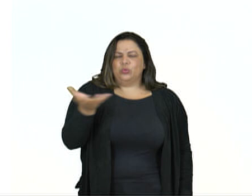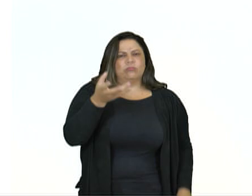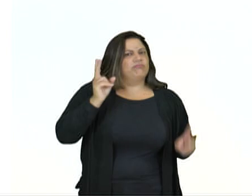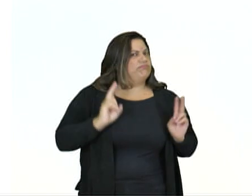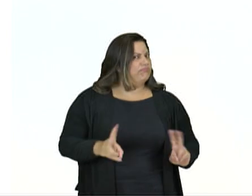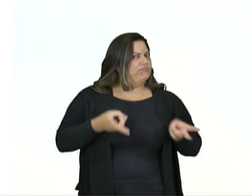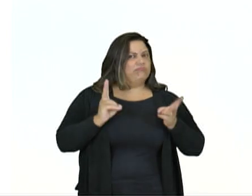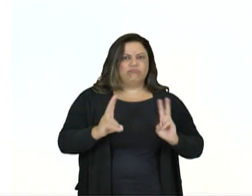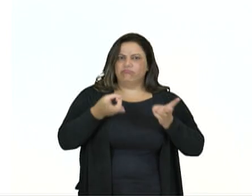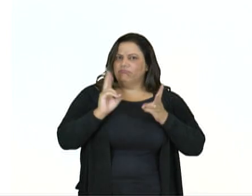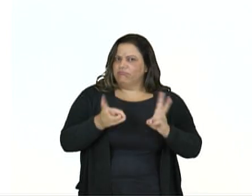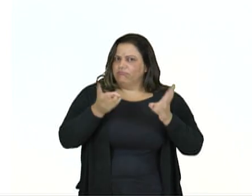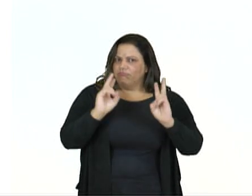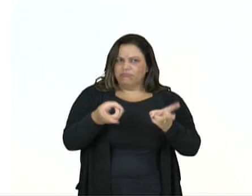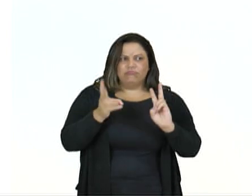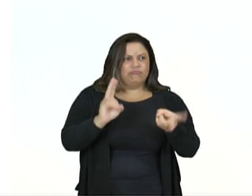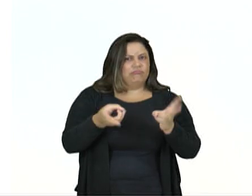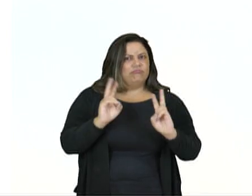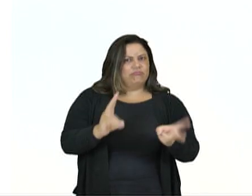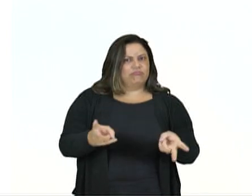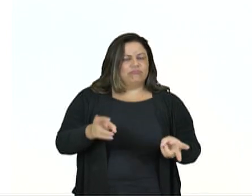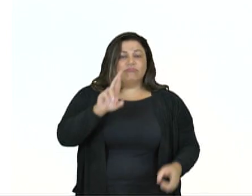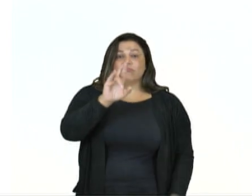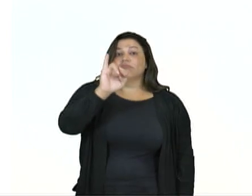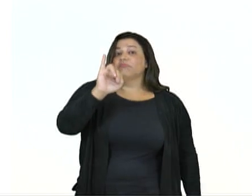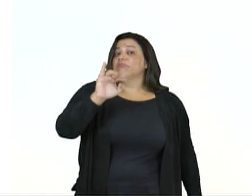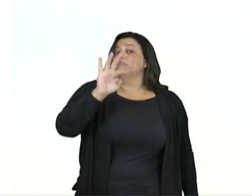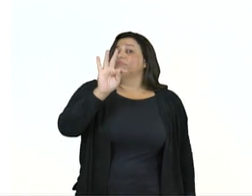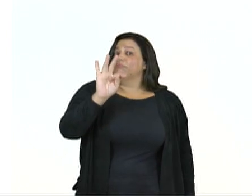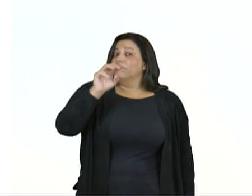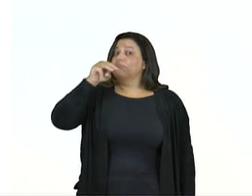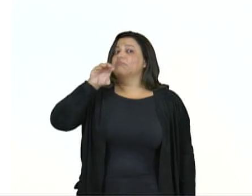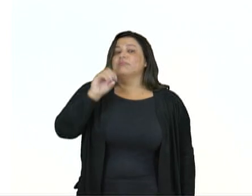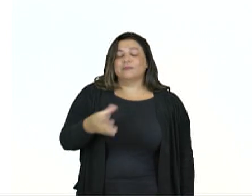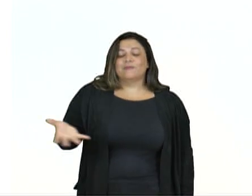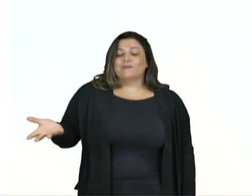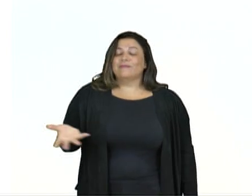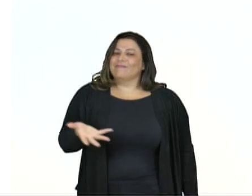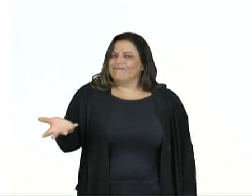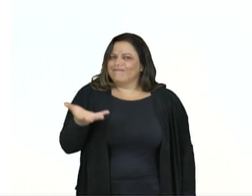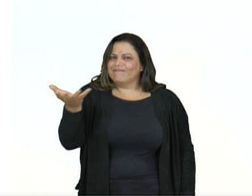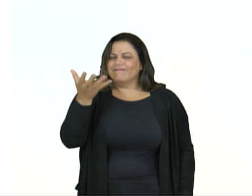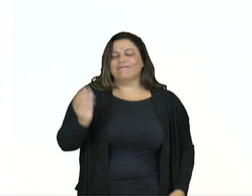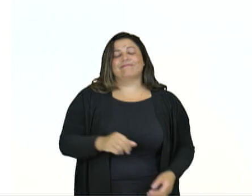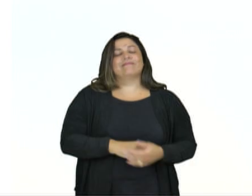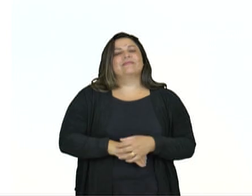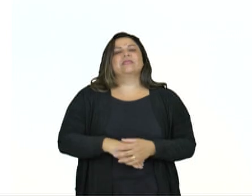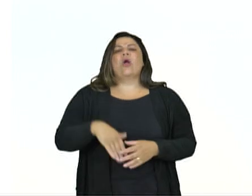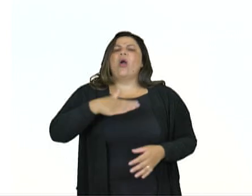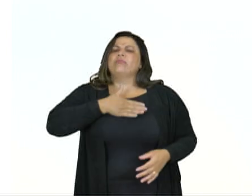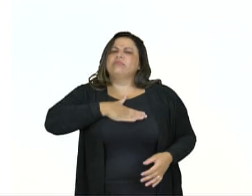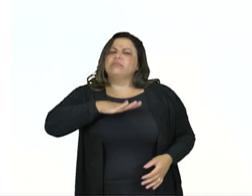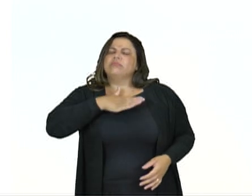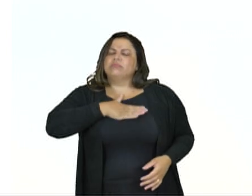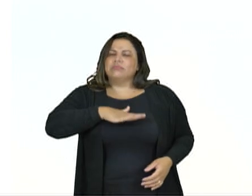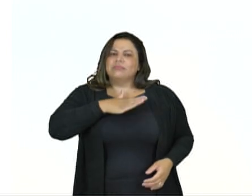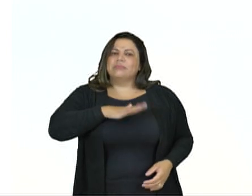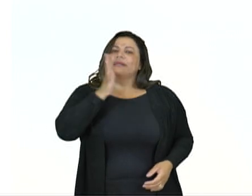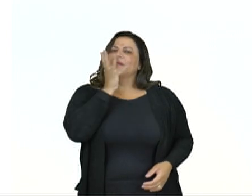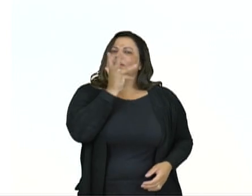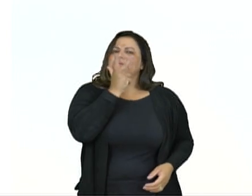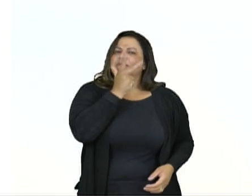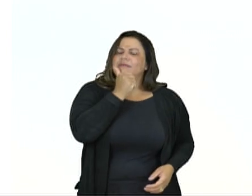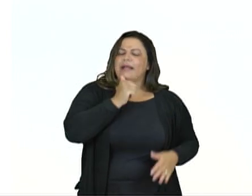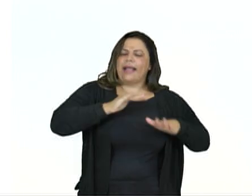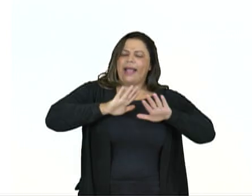constante ou um ritmo rápido. Lento, mantém seu tempo lento ou vai reduzindo a